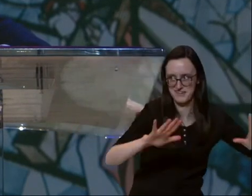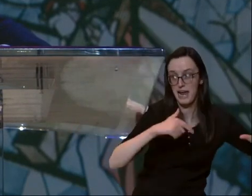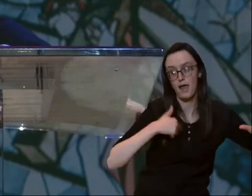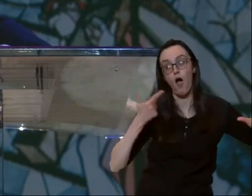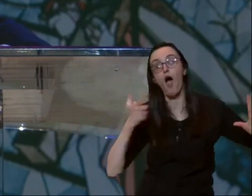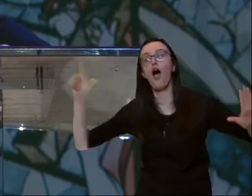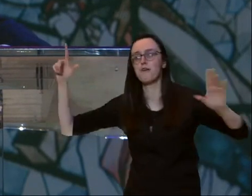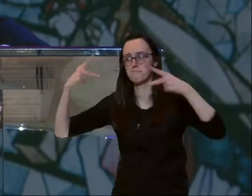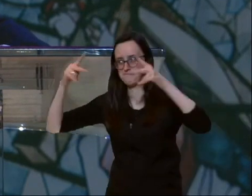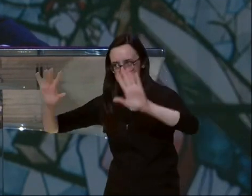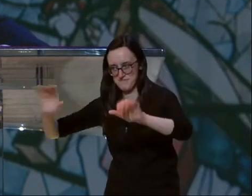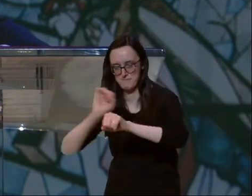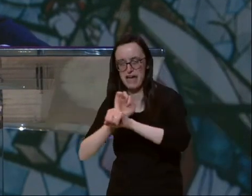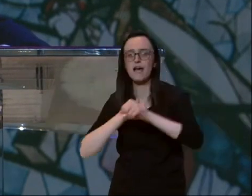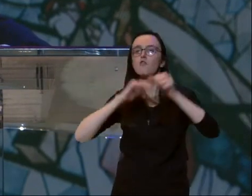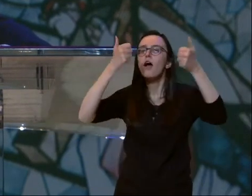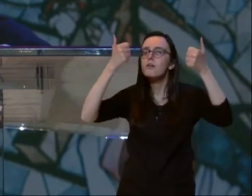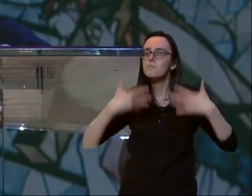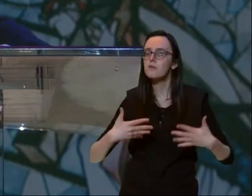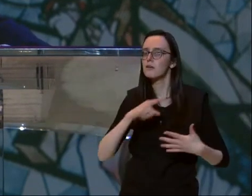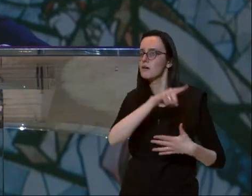citar isso.